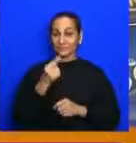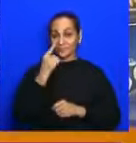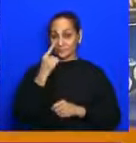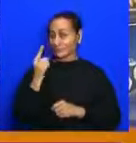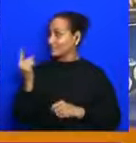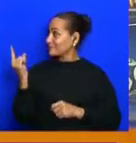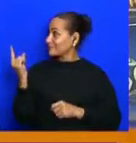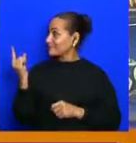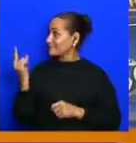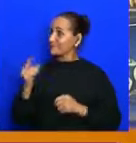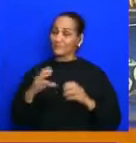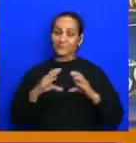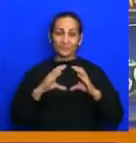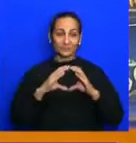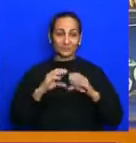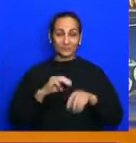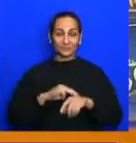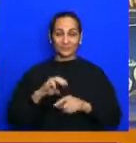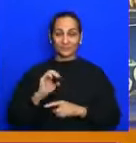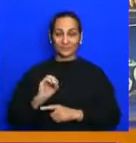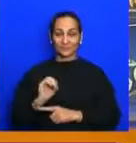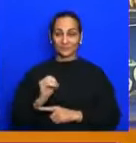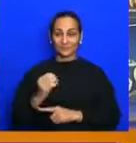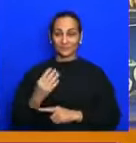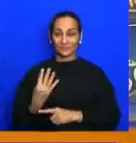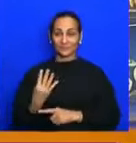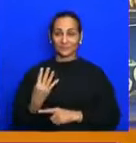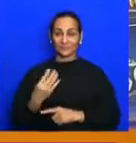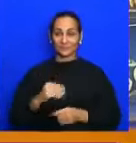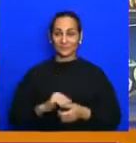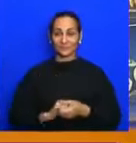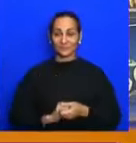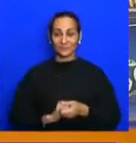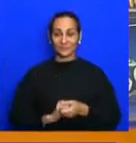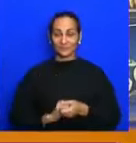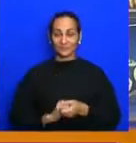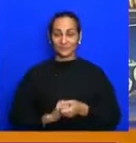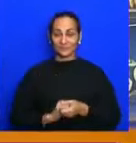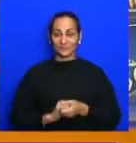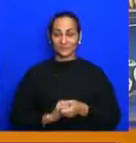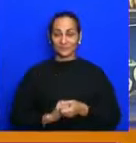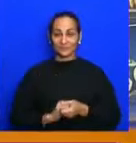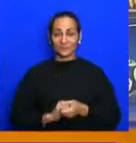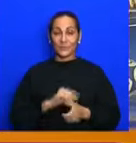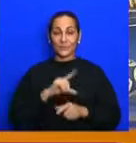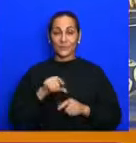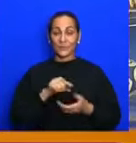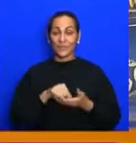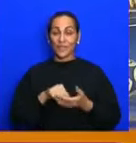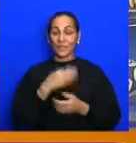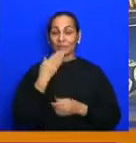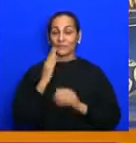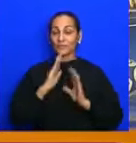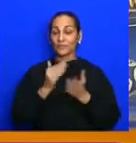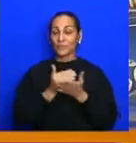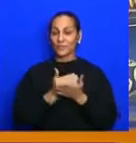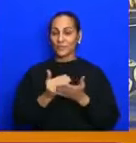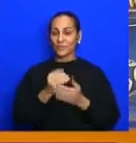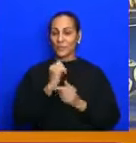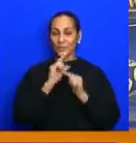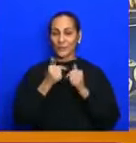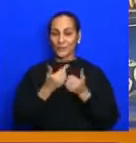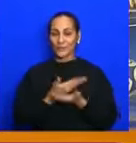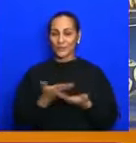dezena está chegando. Bola marrom 04. Marrom 04. O sorteio da Loto Fácil já começou.